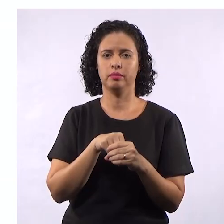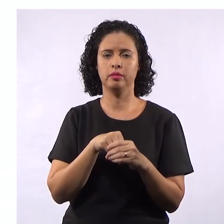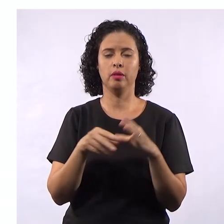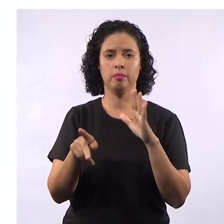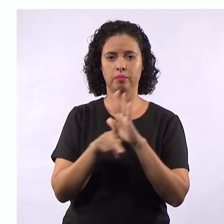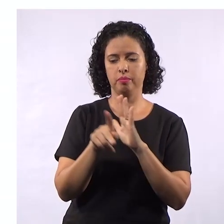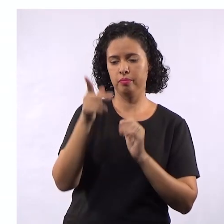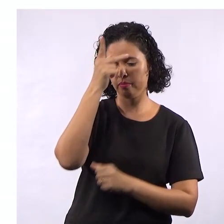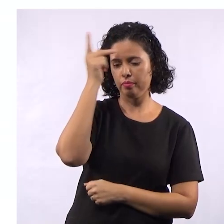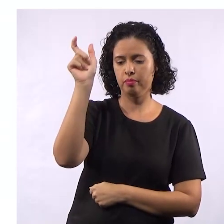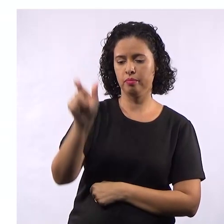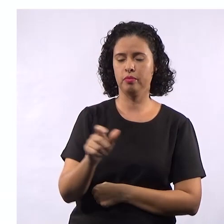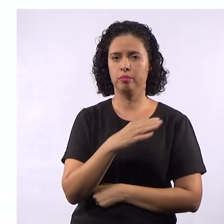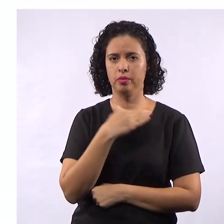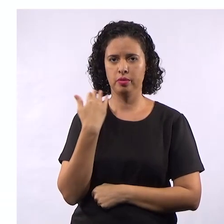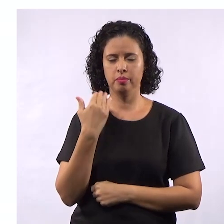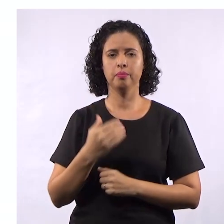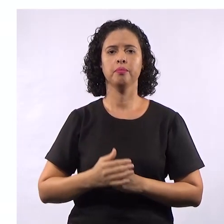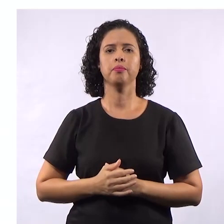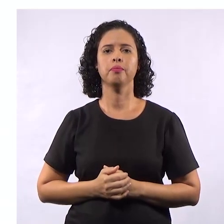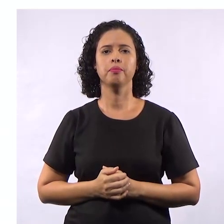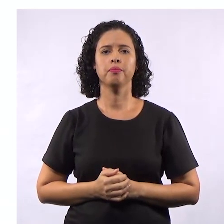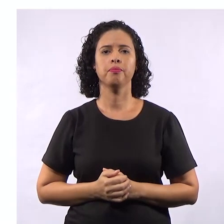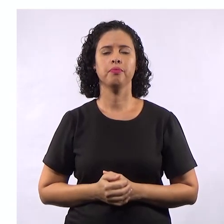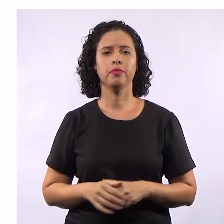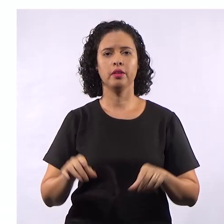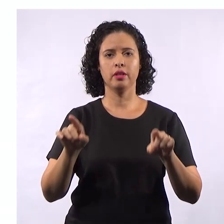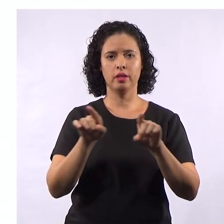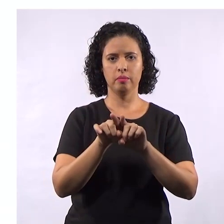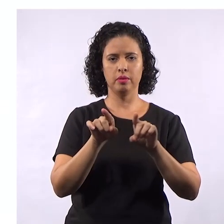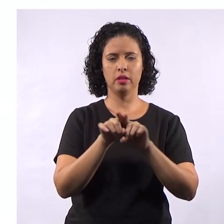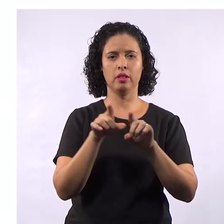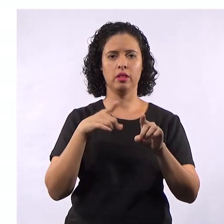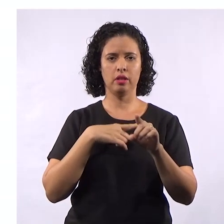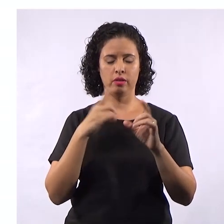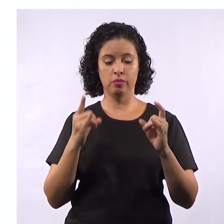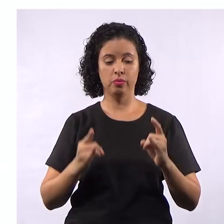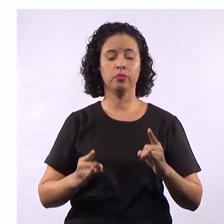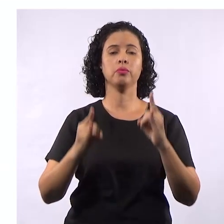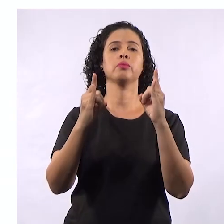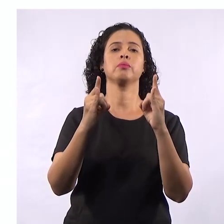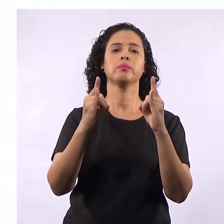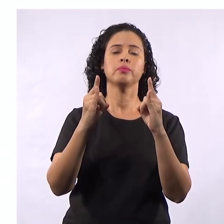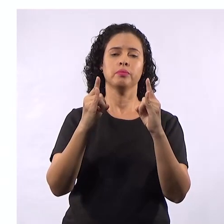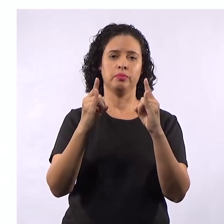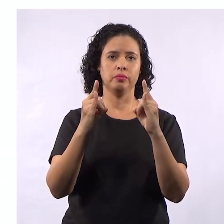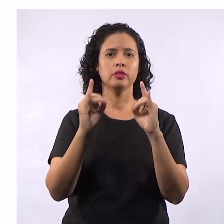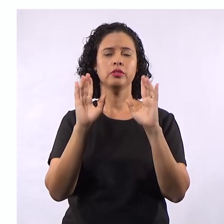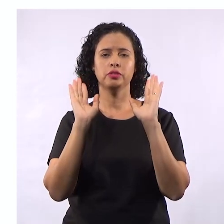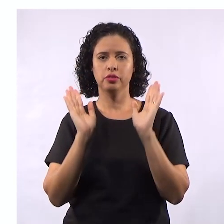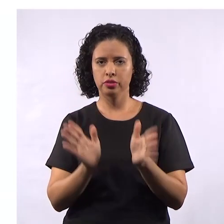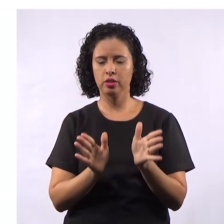muito bons. E aqui eu trouxe para vocês essa imagem, tá? Que representam aqui alguns